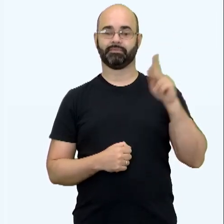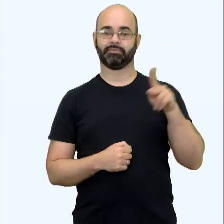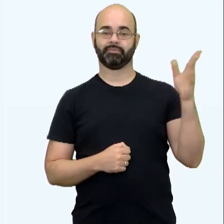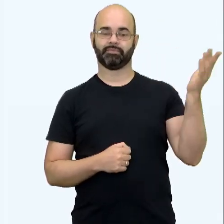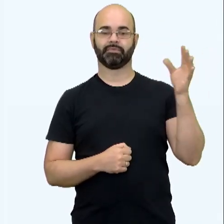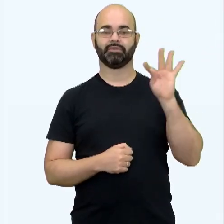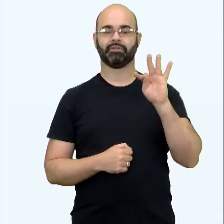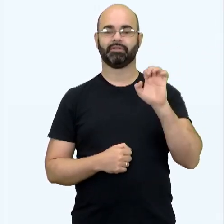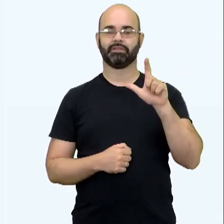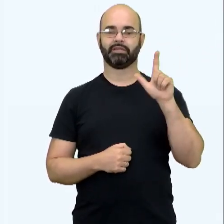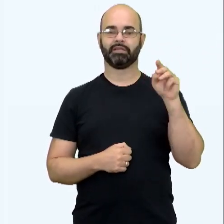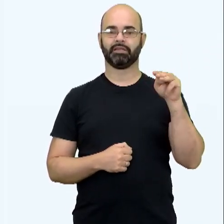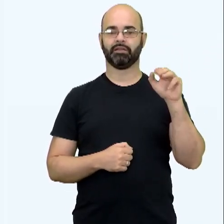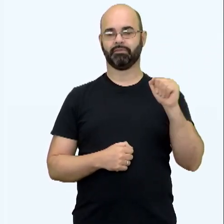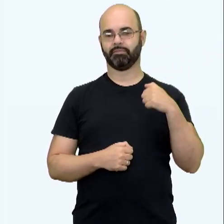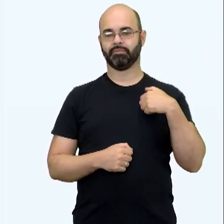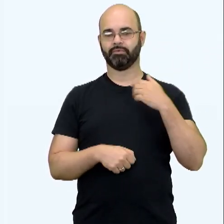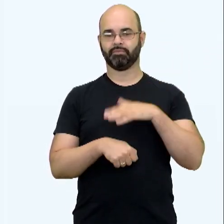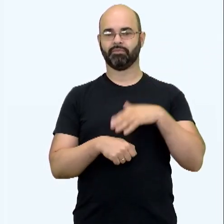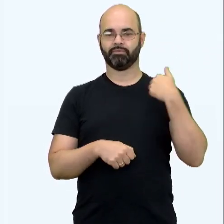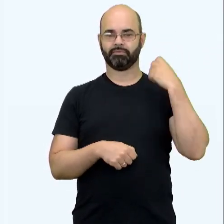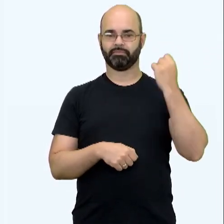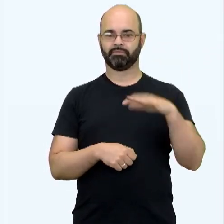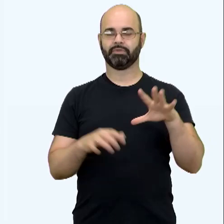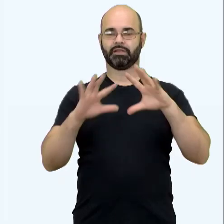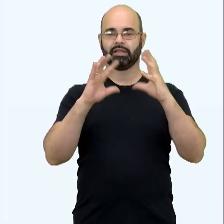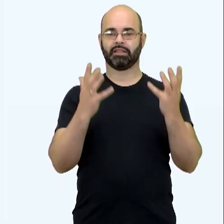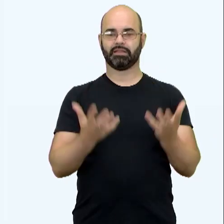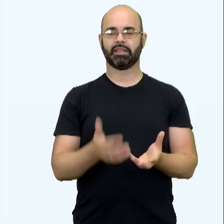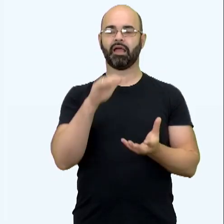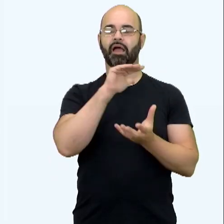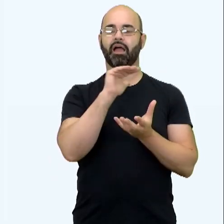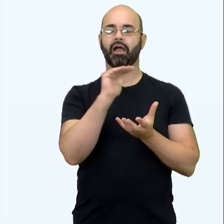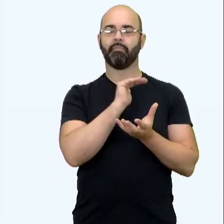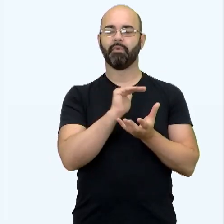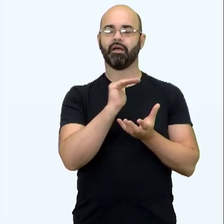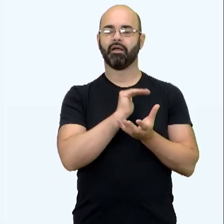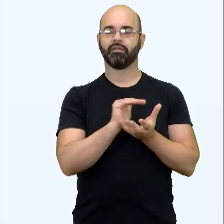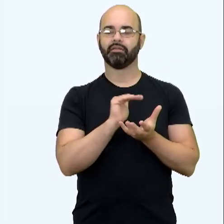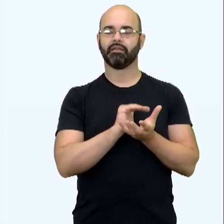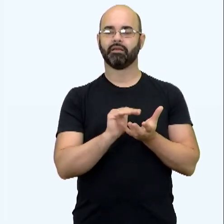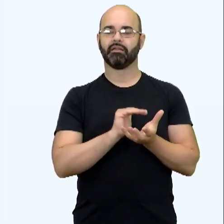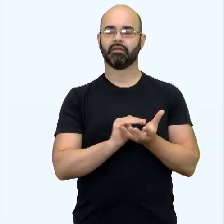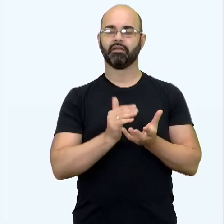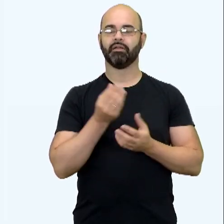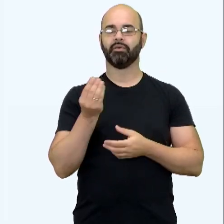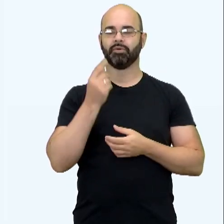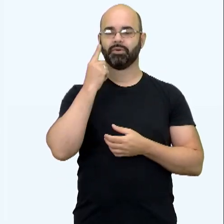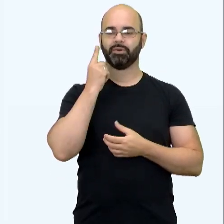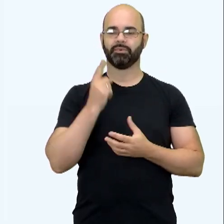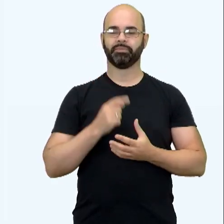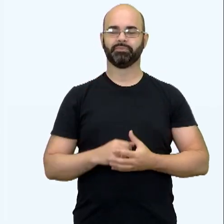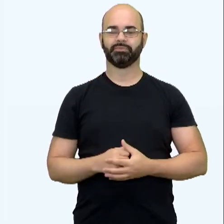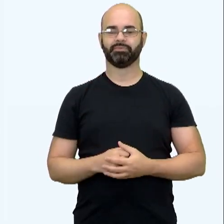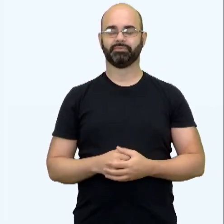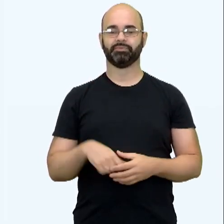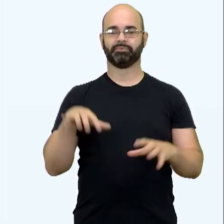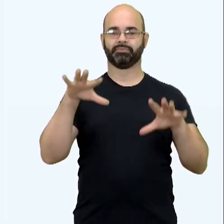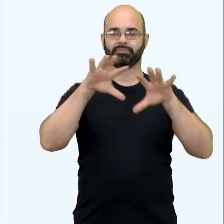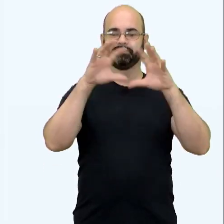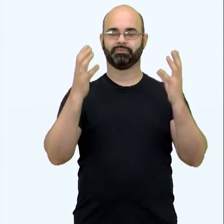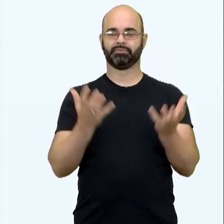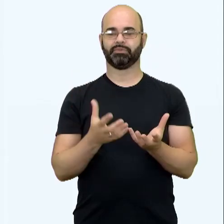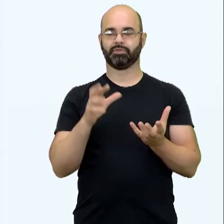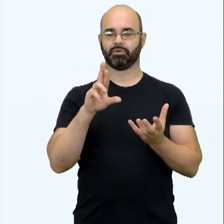a Thelma. Vou explicar as camadas da Terra. Bom, as camadas da Terra são a crosta terrestre,